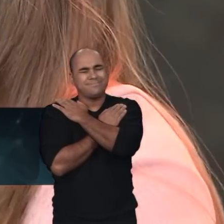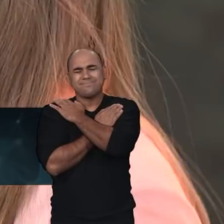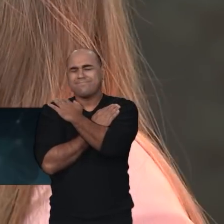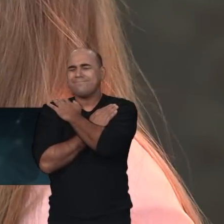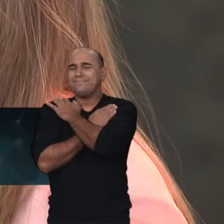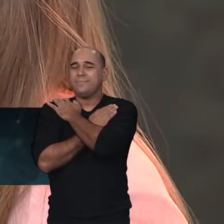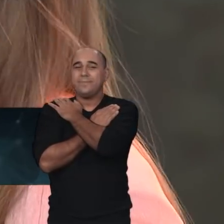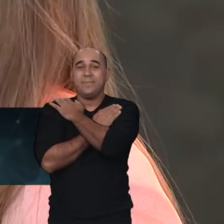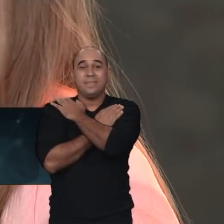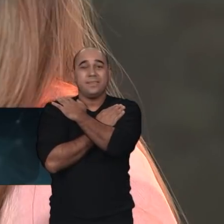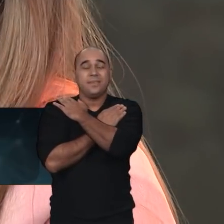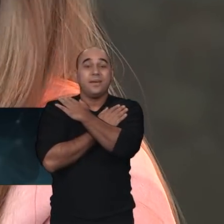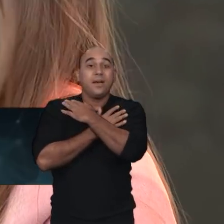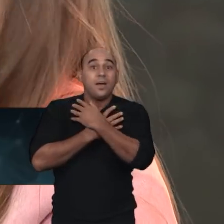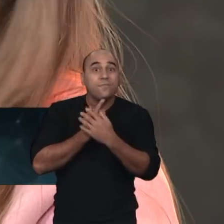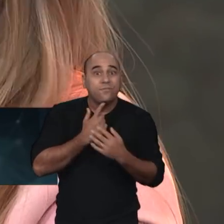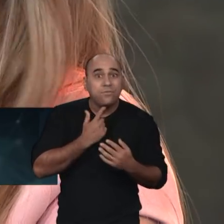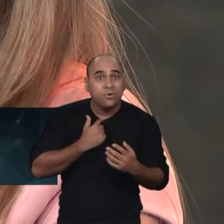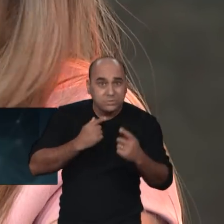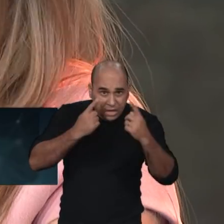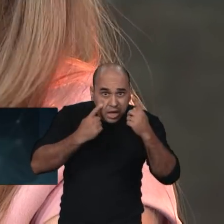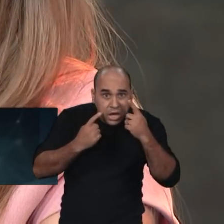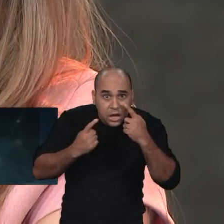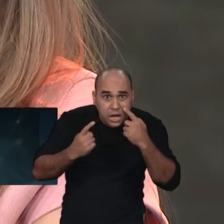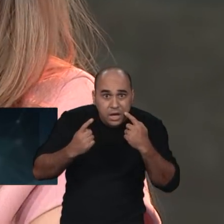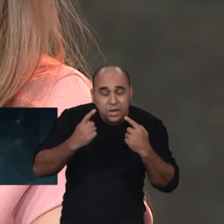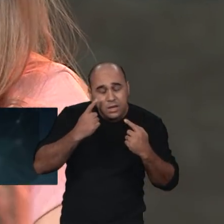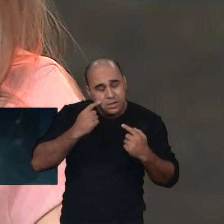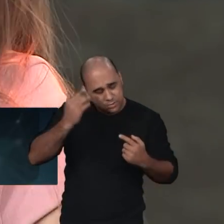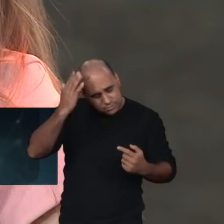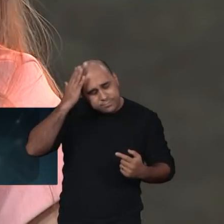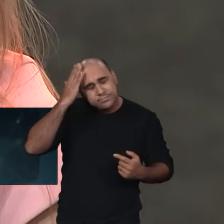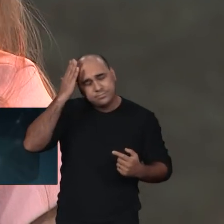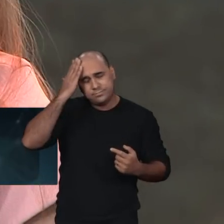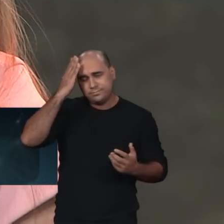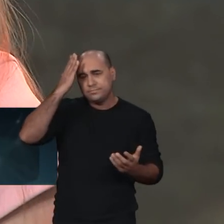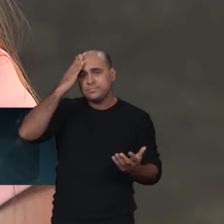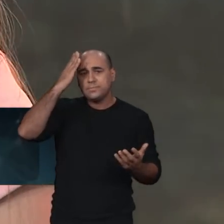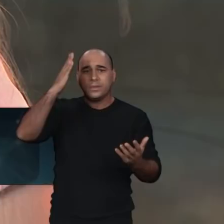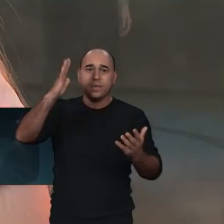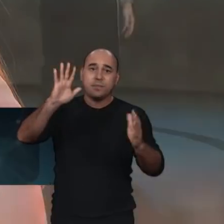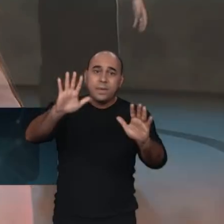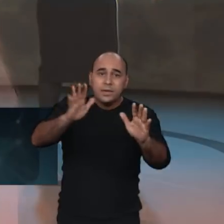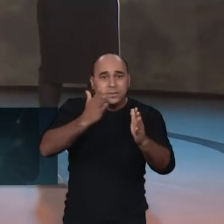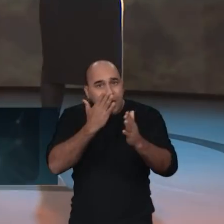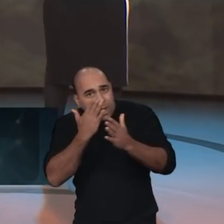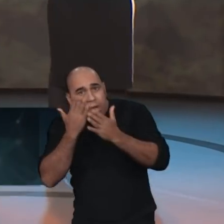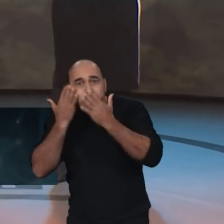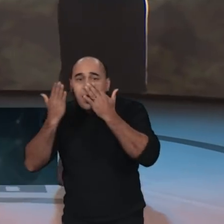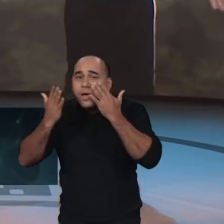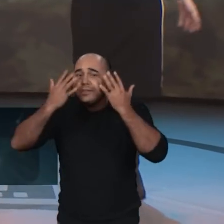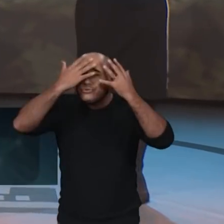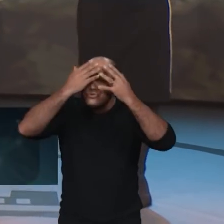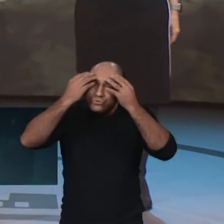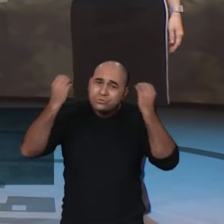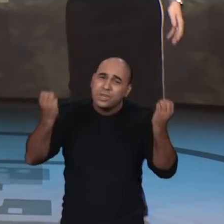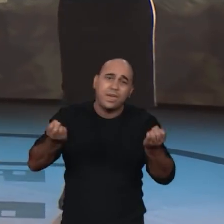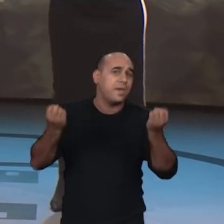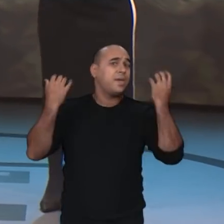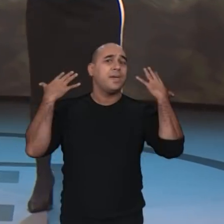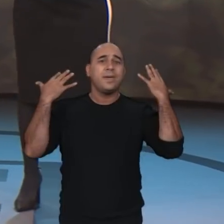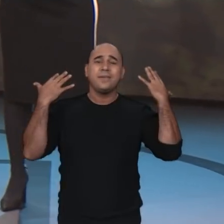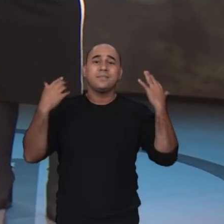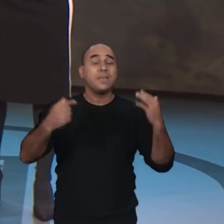braços. Se o choro insistir, esqueça, pois